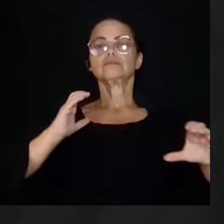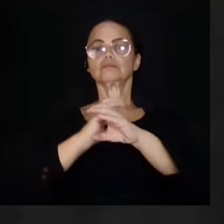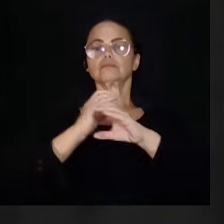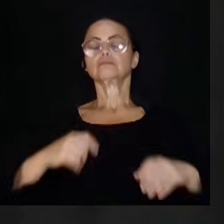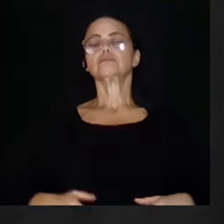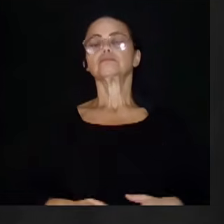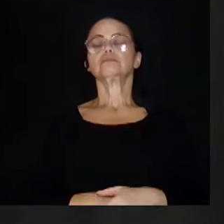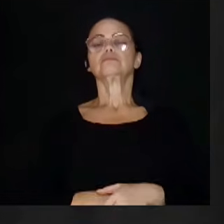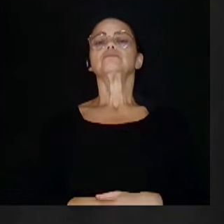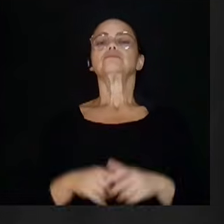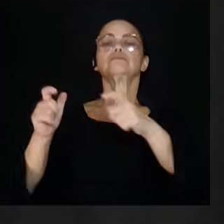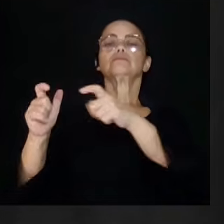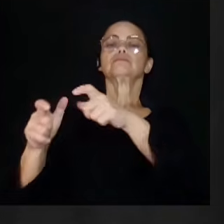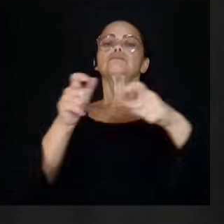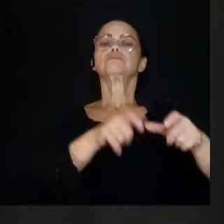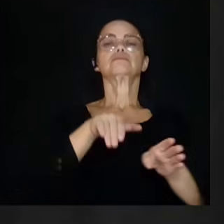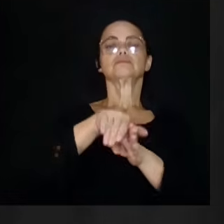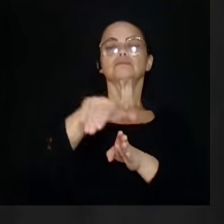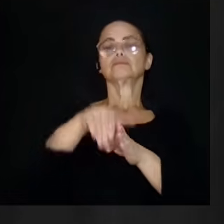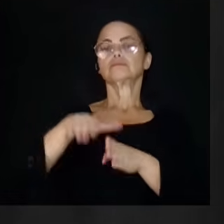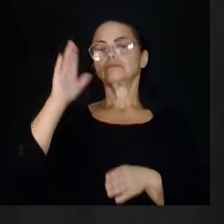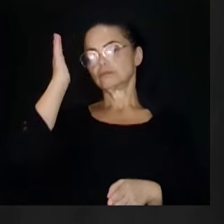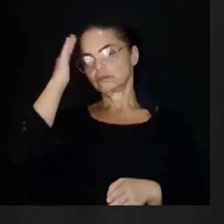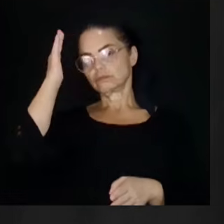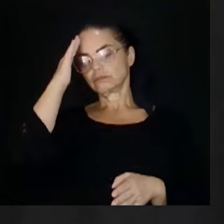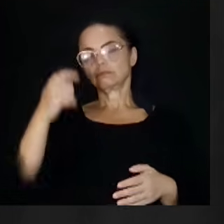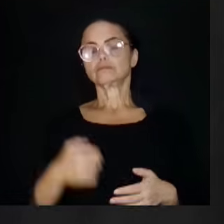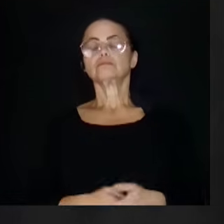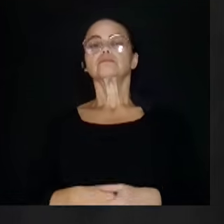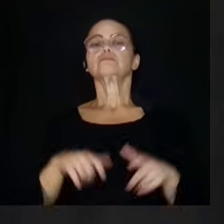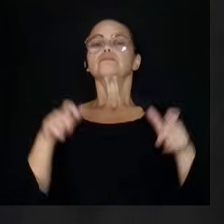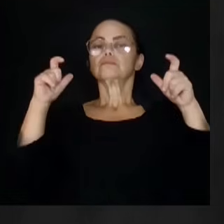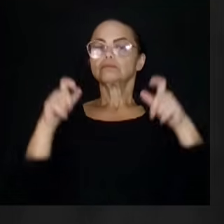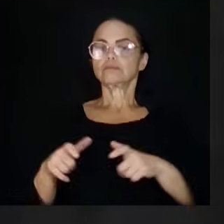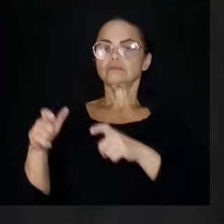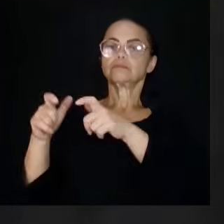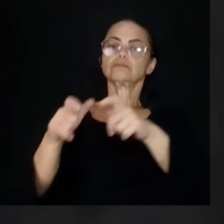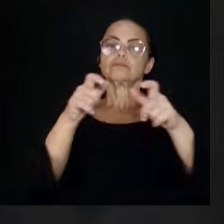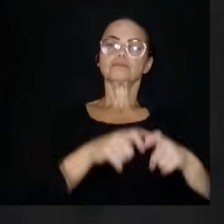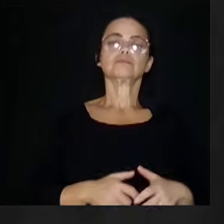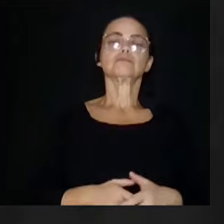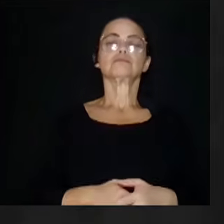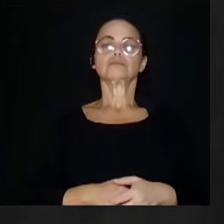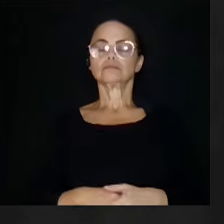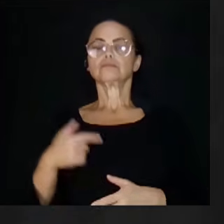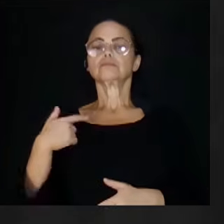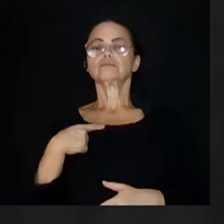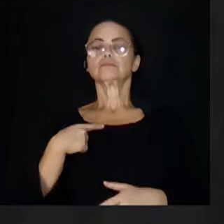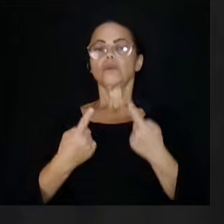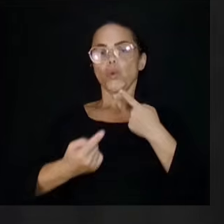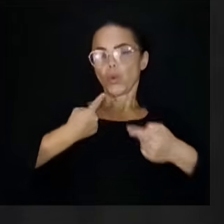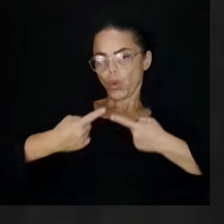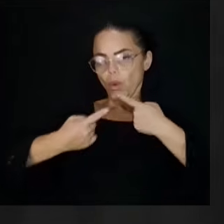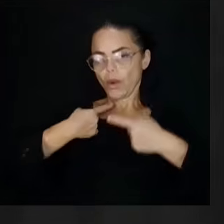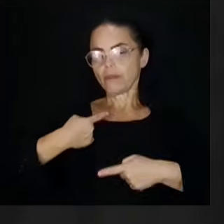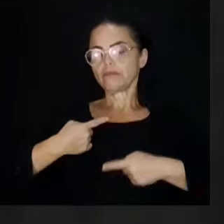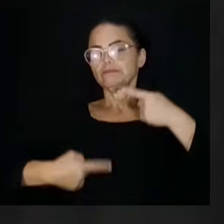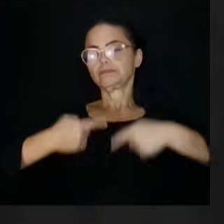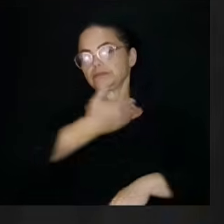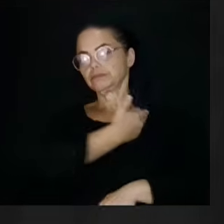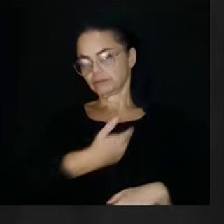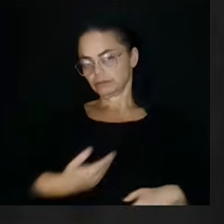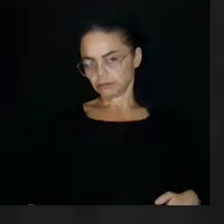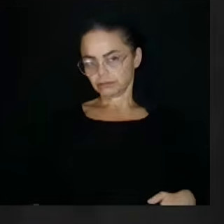do Conselho porque nós entendemos que é nesses espaços que são os espaços para que sejam discutidas essas políticas públicas, que é o que